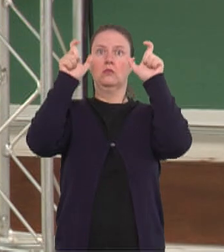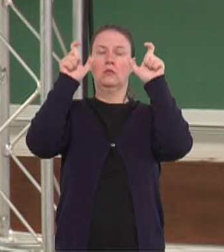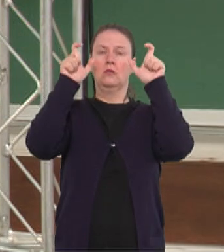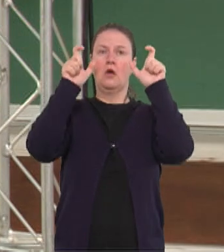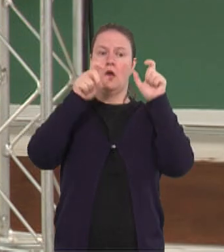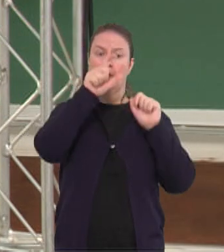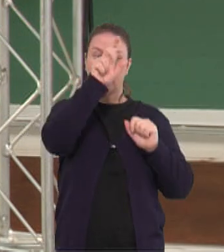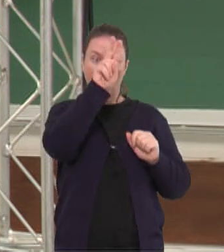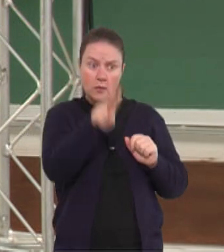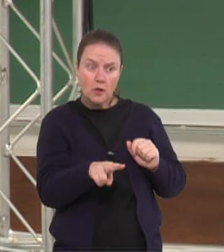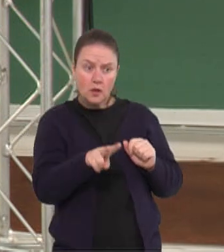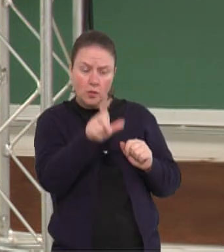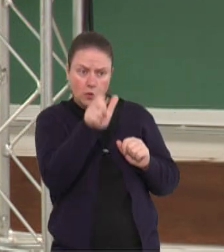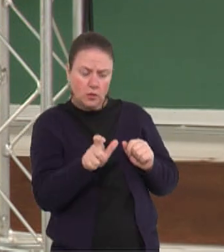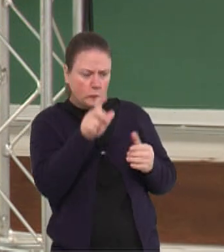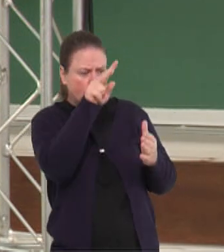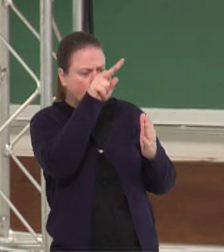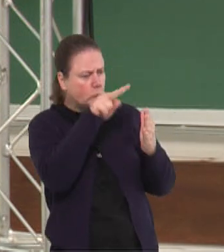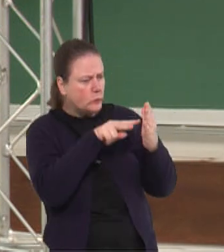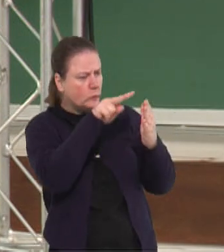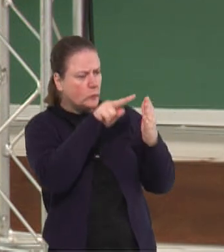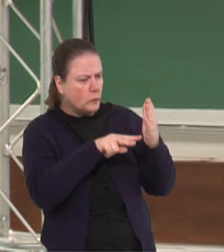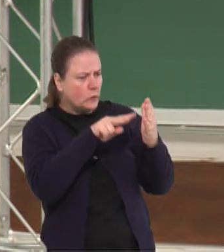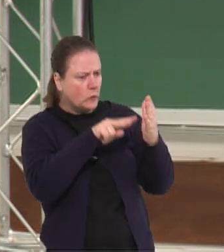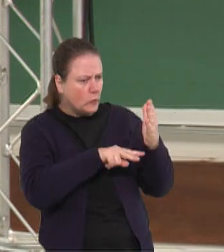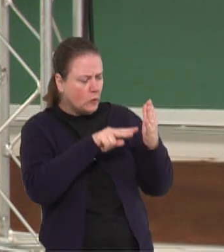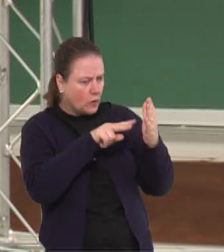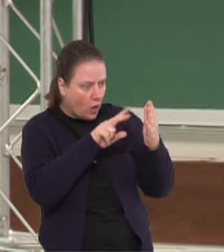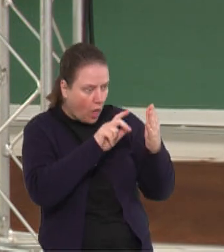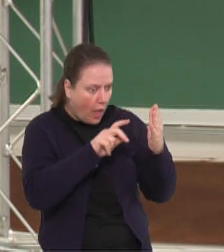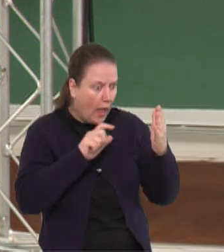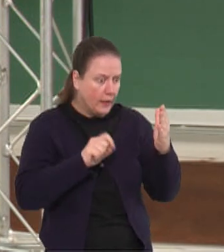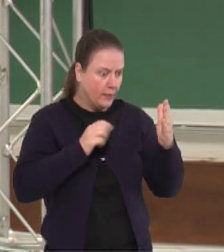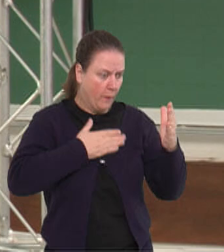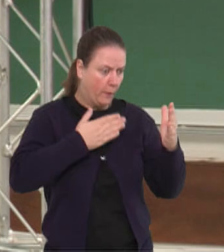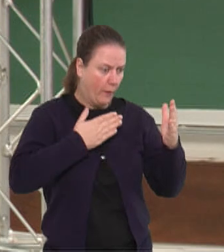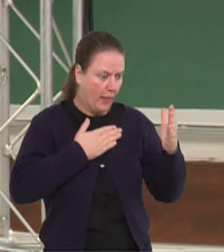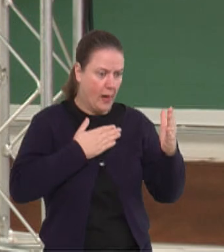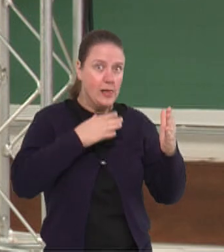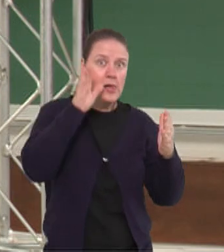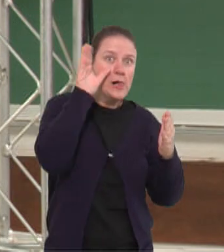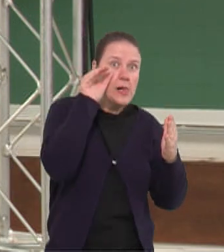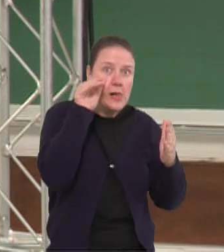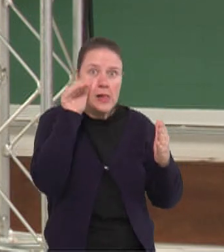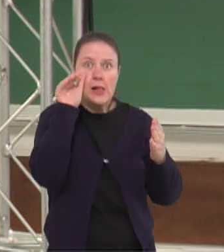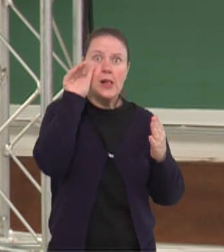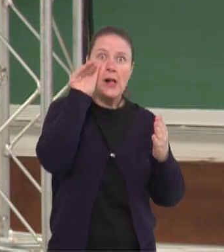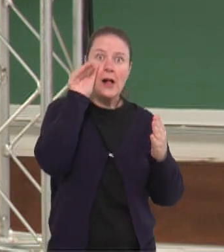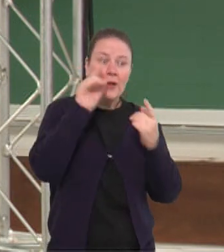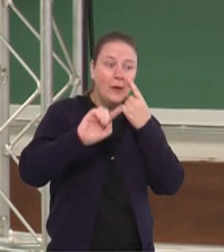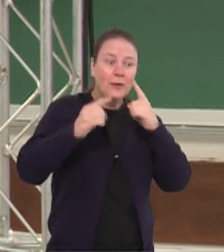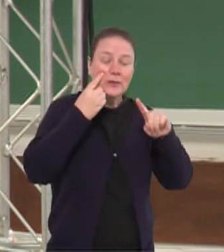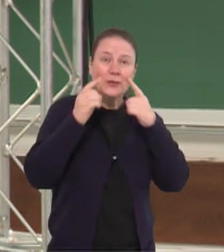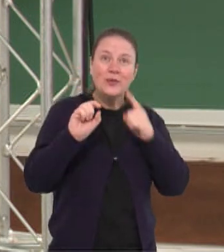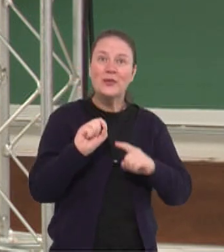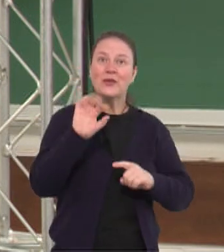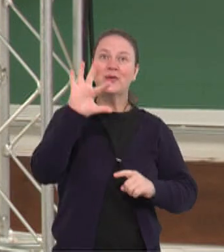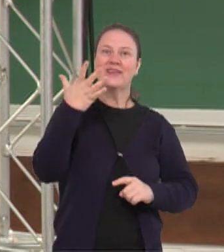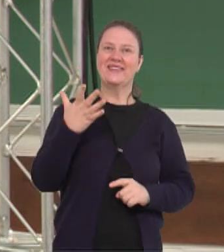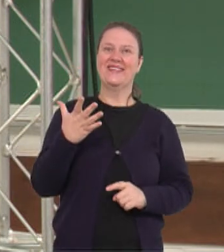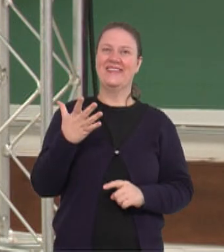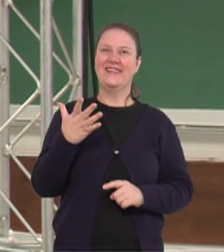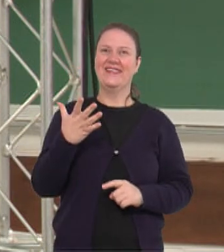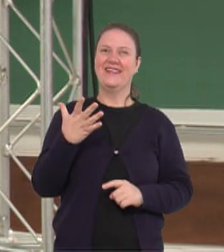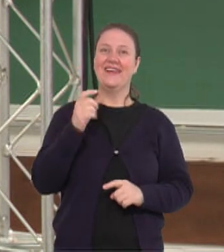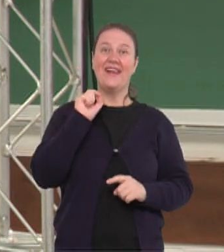leitor não pode, ele está tranquilo, de repente ele... O que aconteceu? E ele tem que ficar curioso para descobrir o que aconteceu.